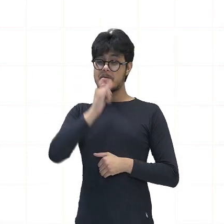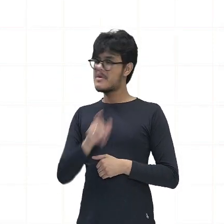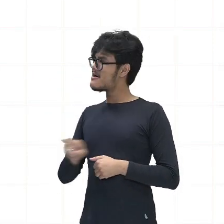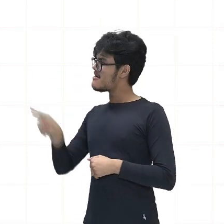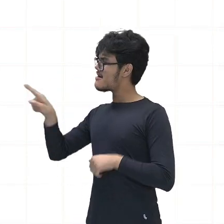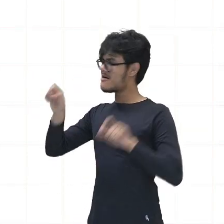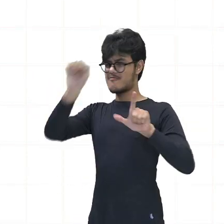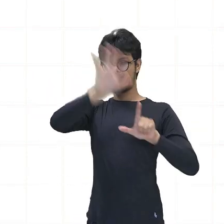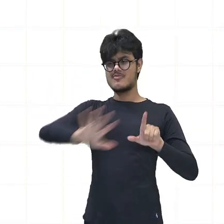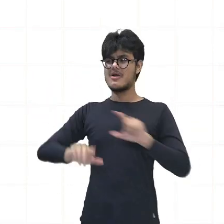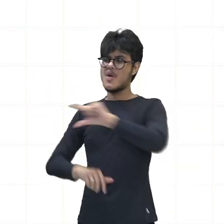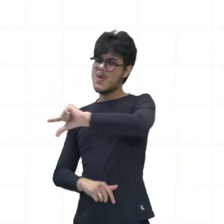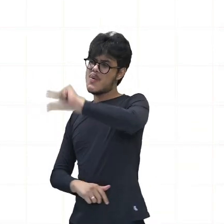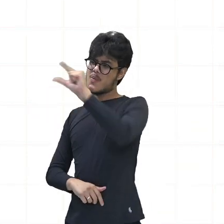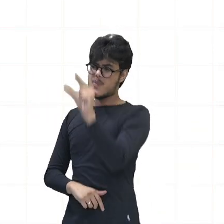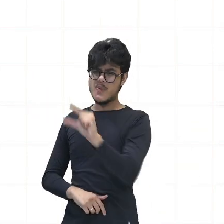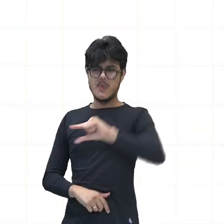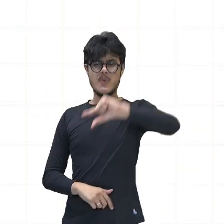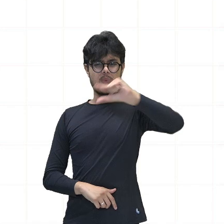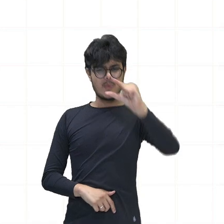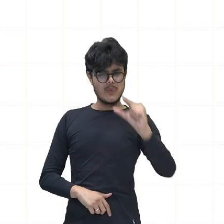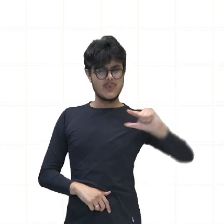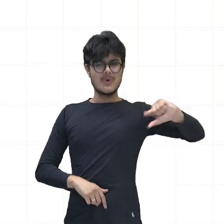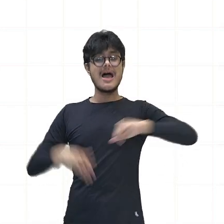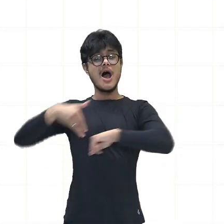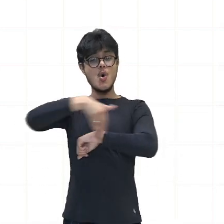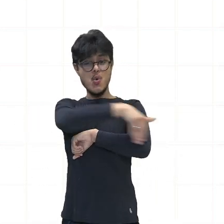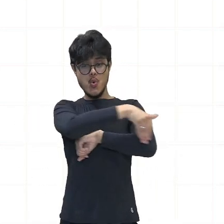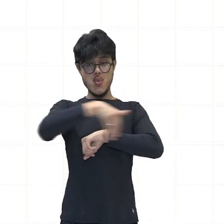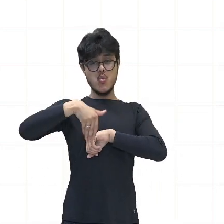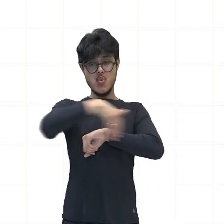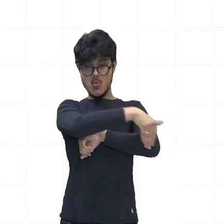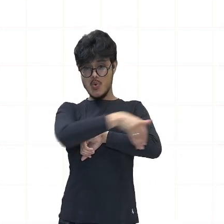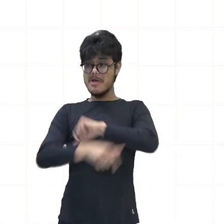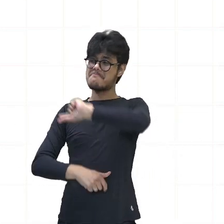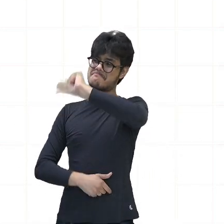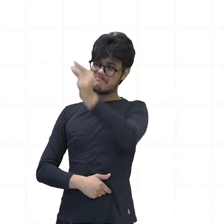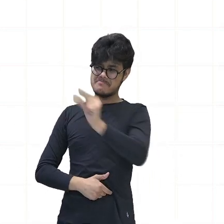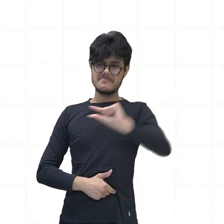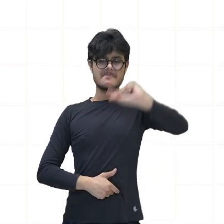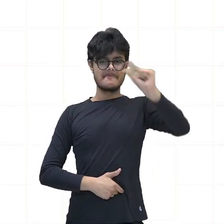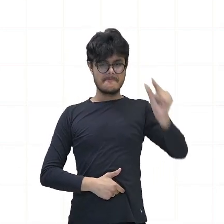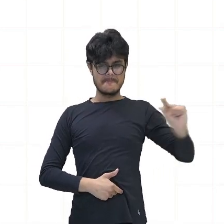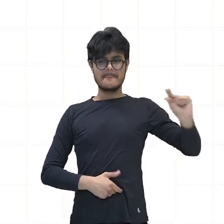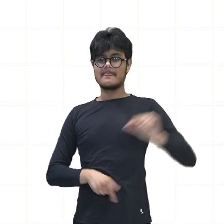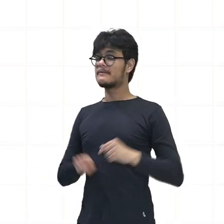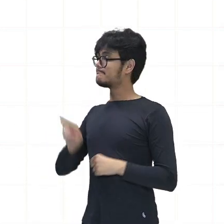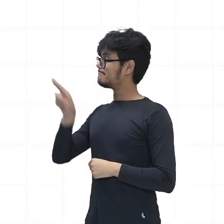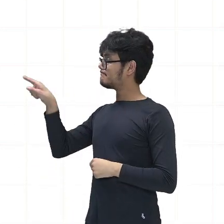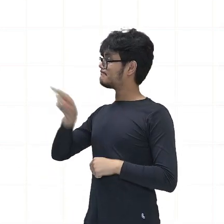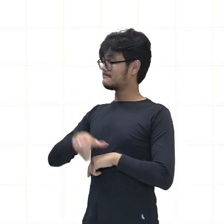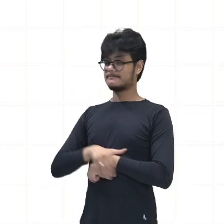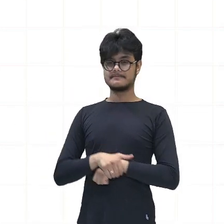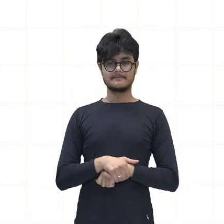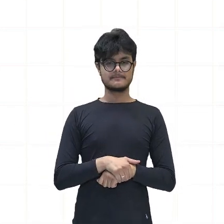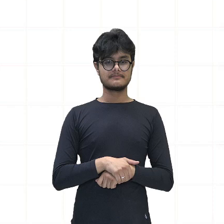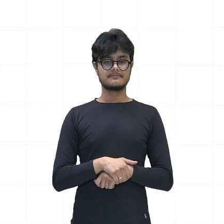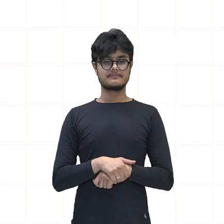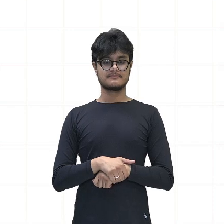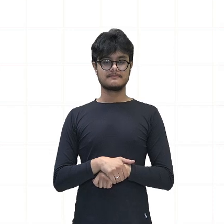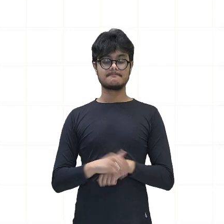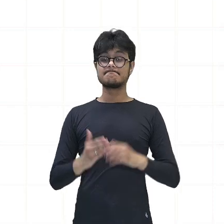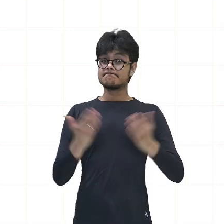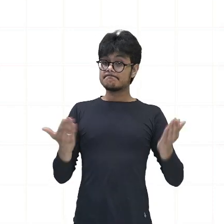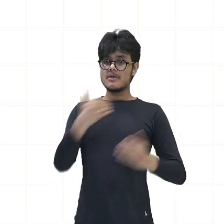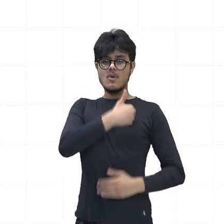aqui, né, a extensão, né, de toda essa rodovia aí, que é o símbolo da integração nacional. E aí também